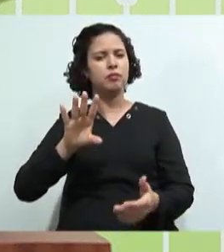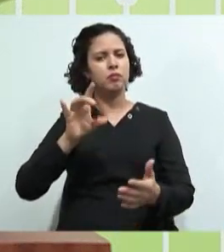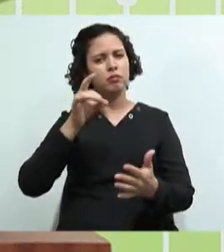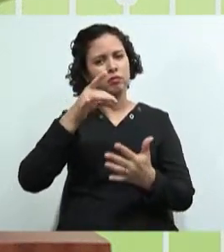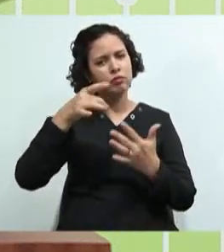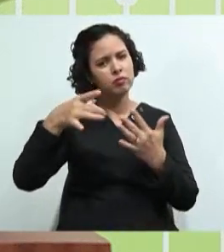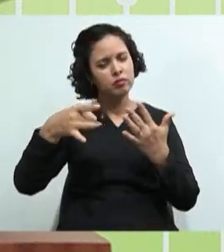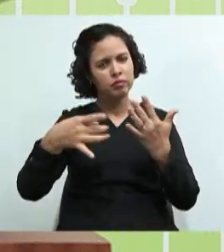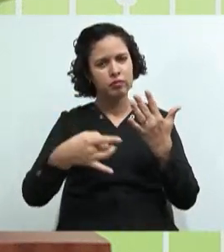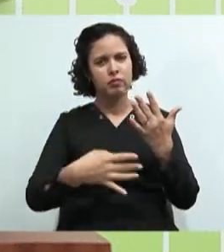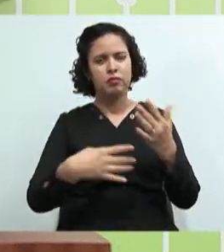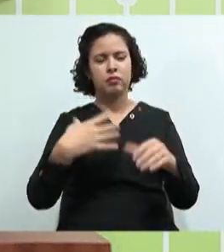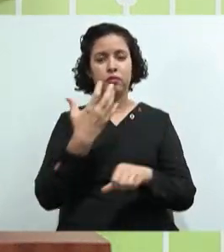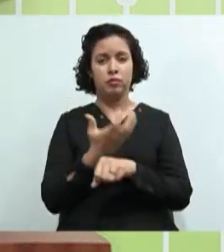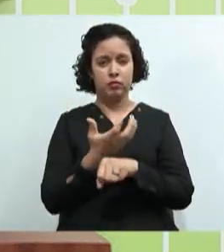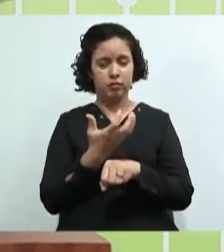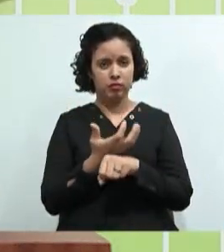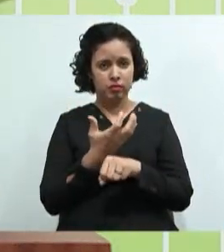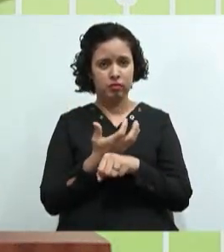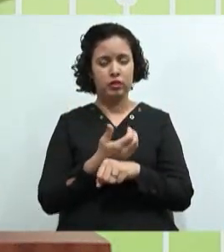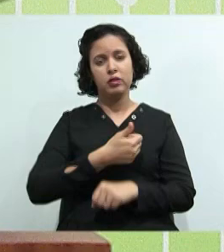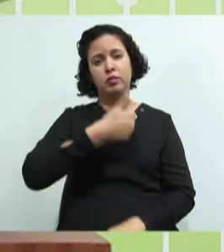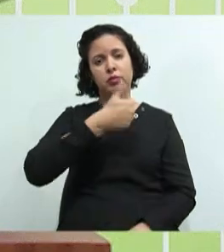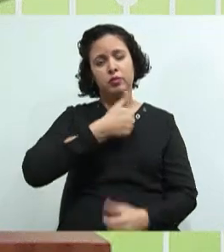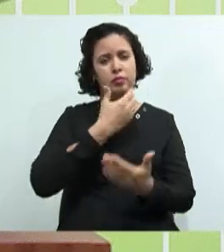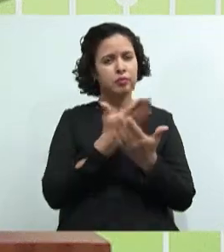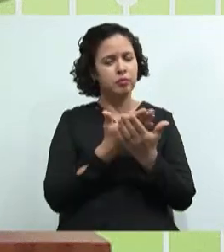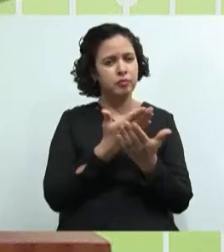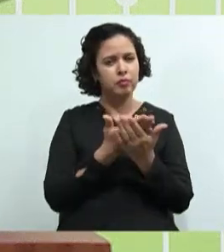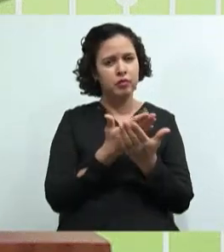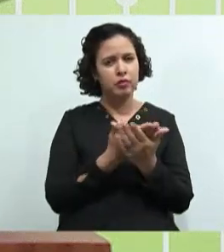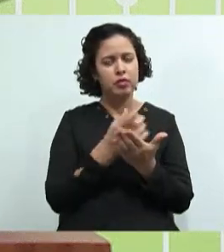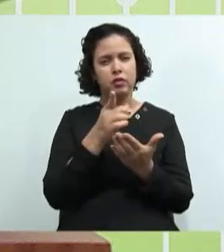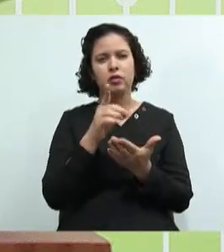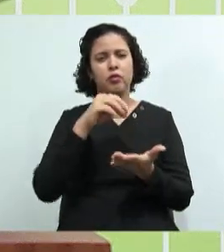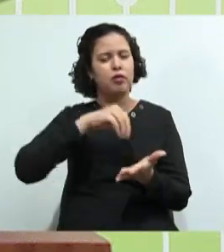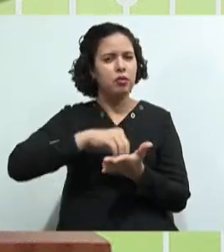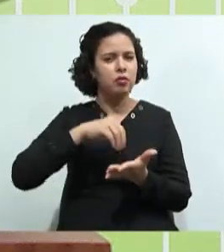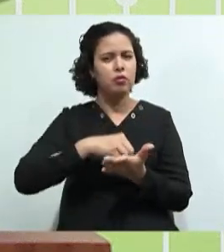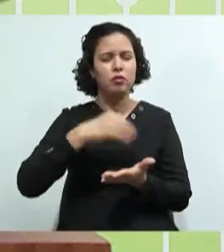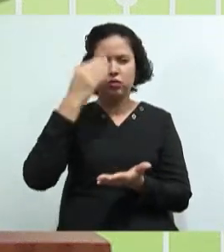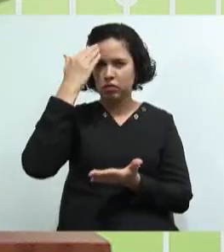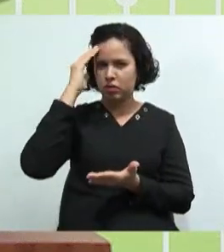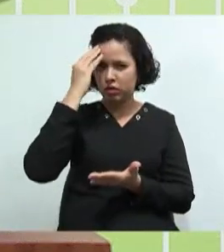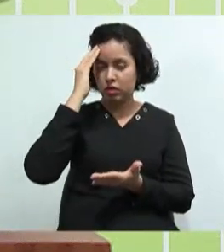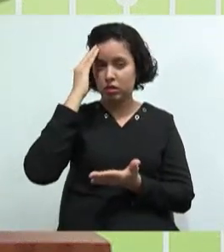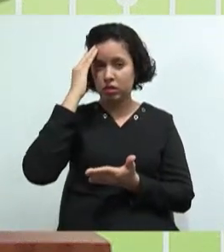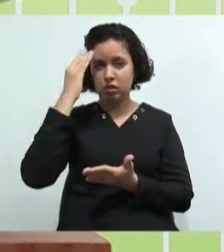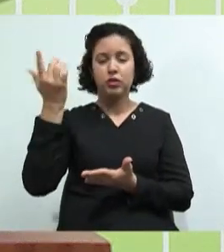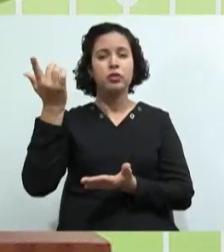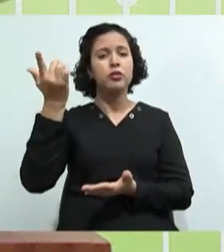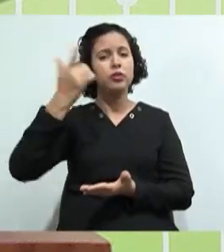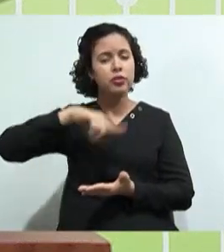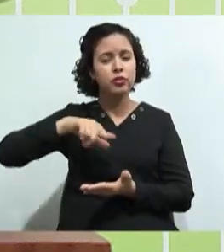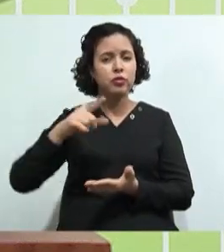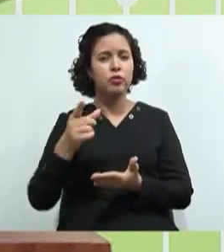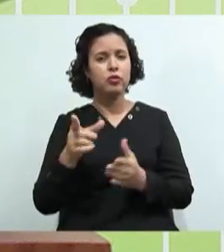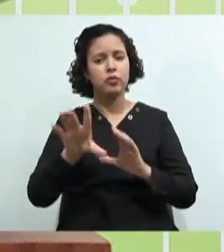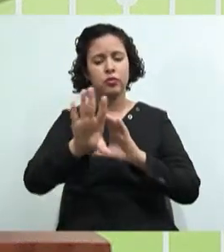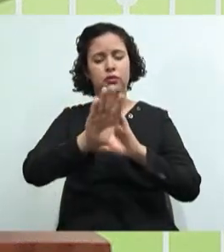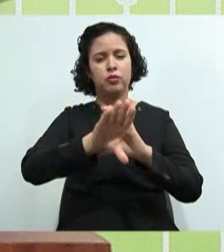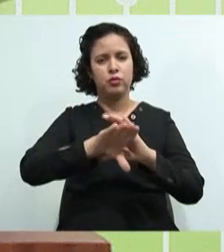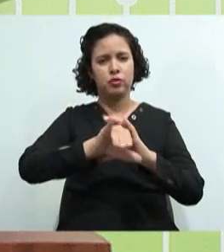desde a primeira aula. Se você não conseguiu captar alguma mensagem dentro do seu material, volta lá, vai lá no canal do YouTube do IFRO